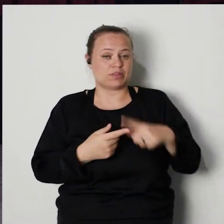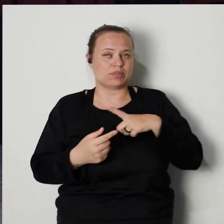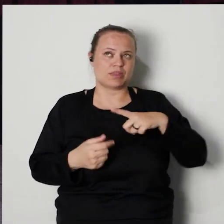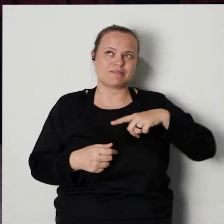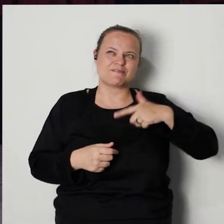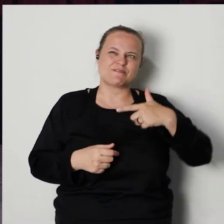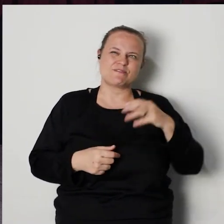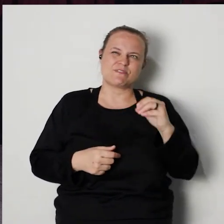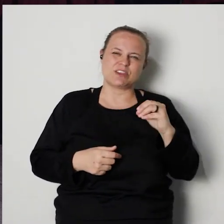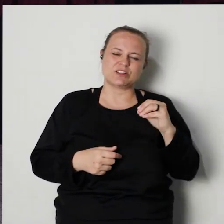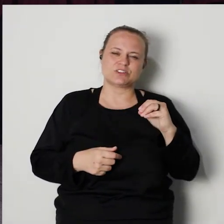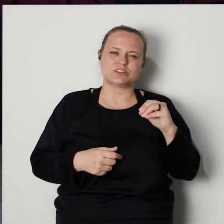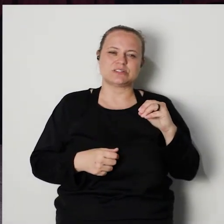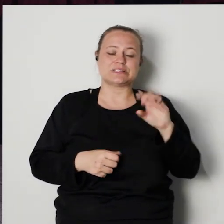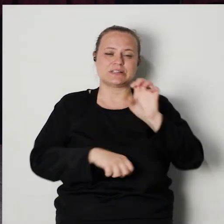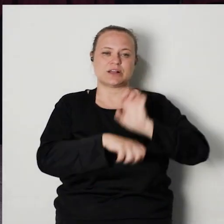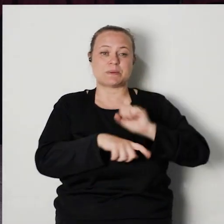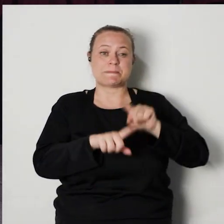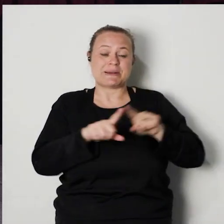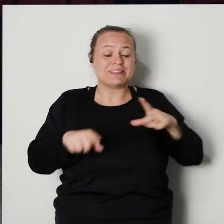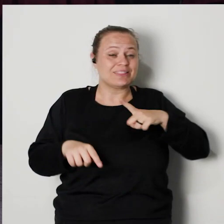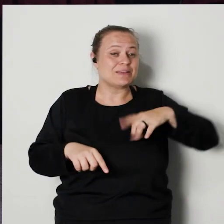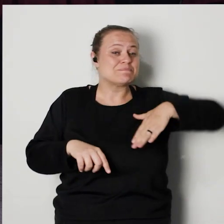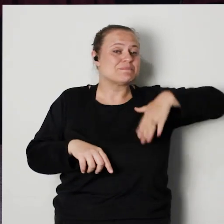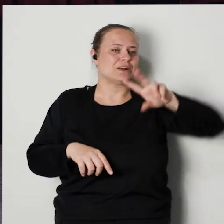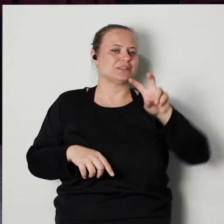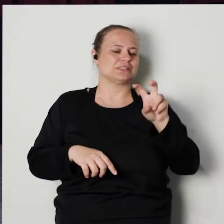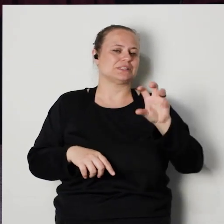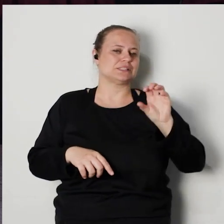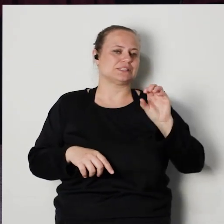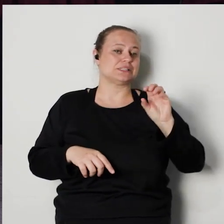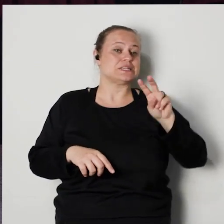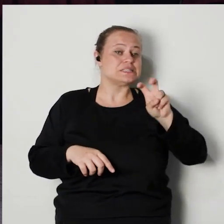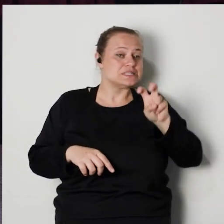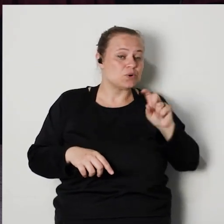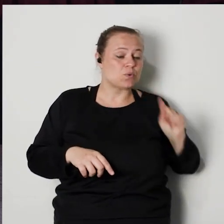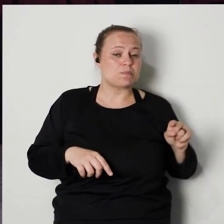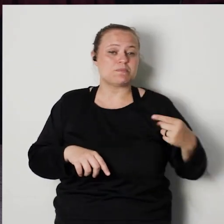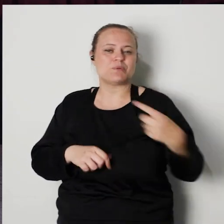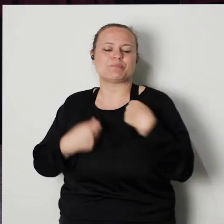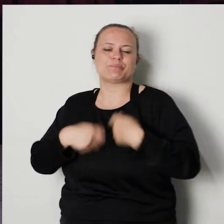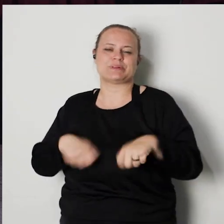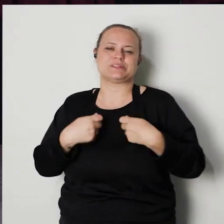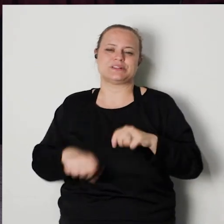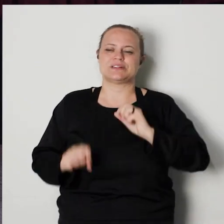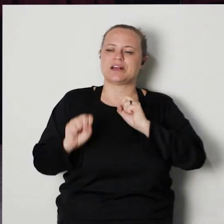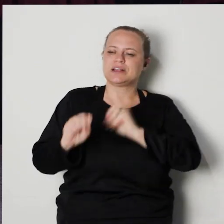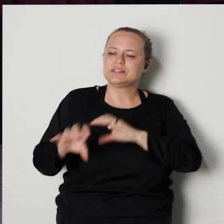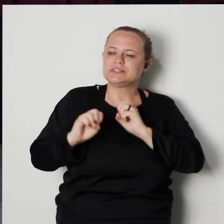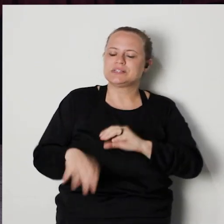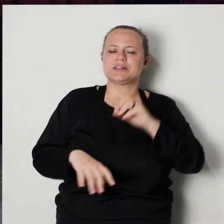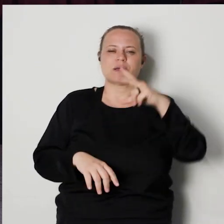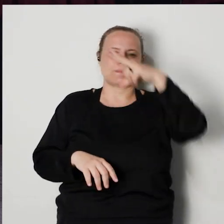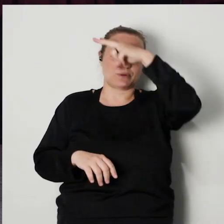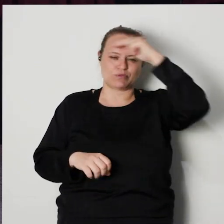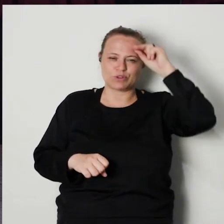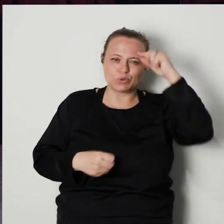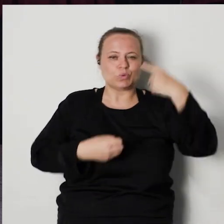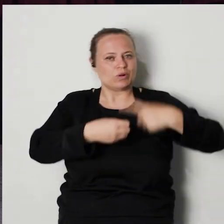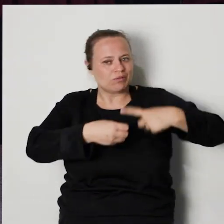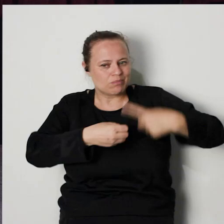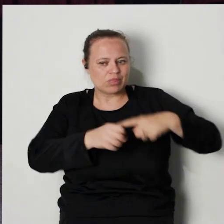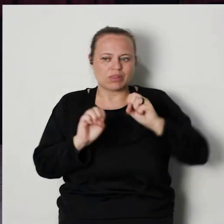O projeto ele se desdobra no apoio aos municípios, né? Porque a gente tem 20 e poucos estados, mas mais de